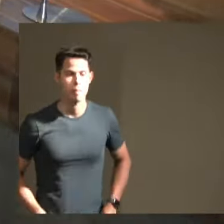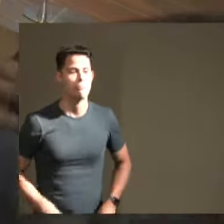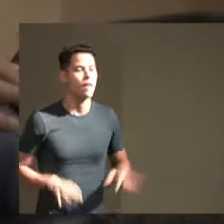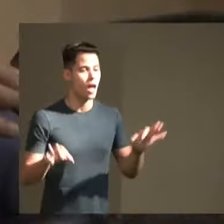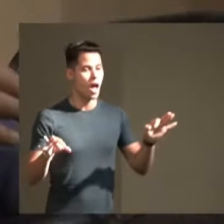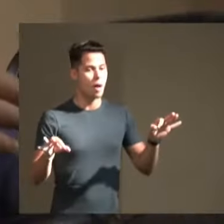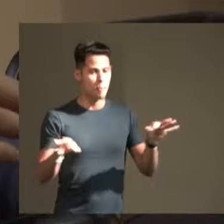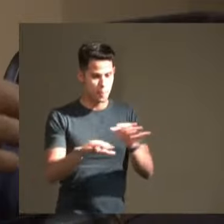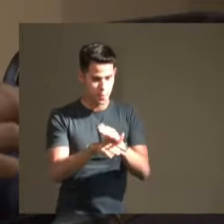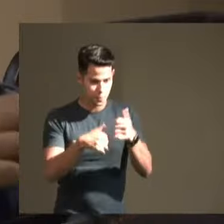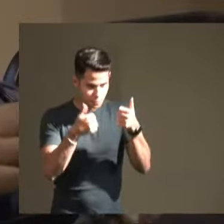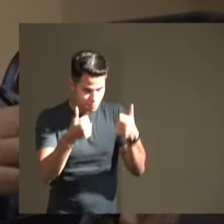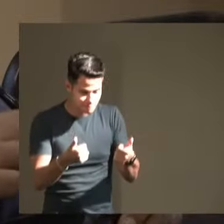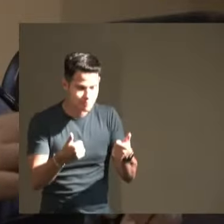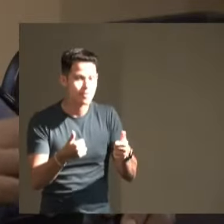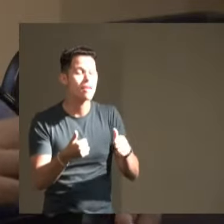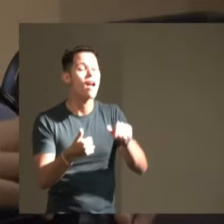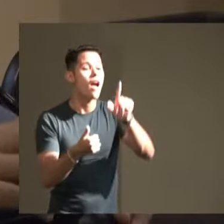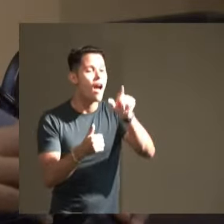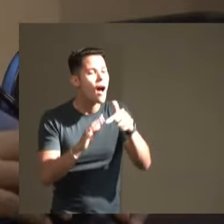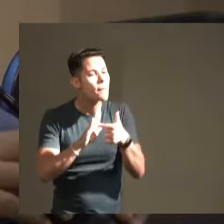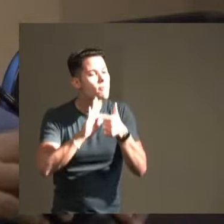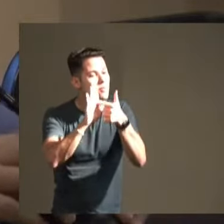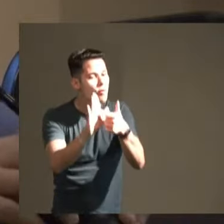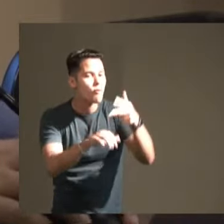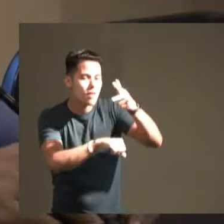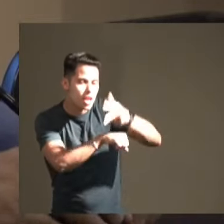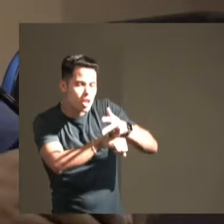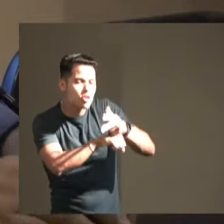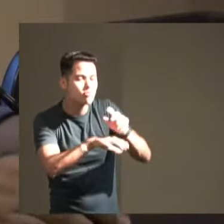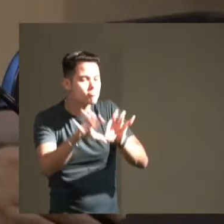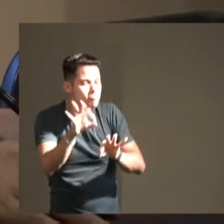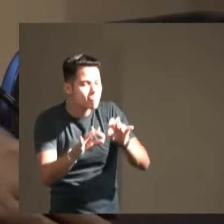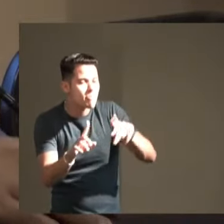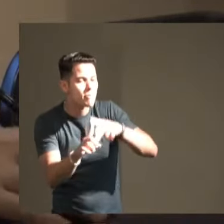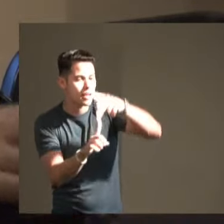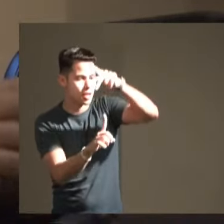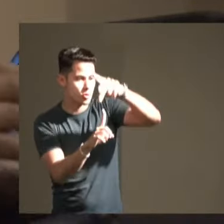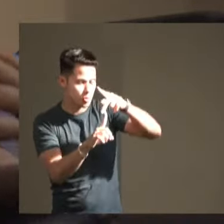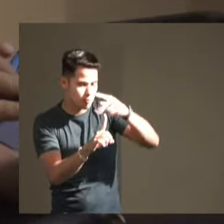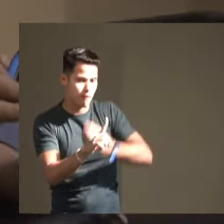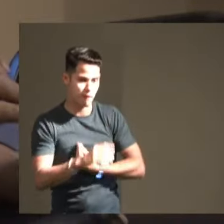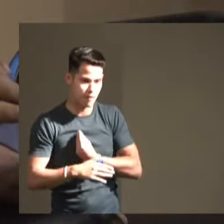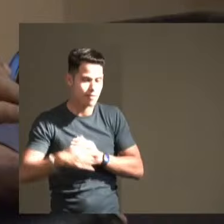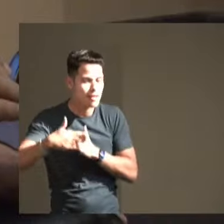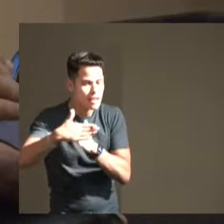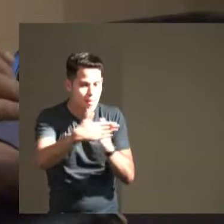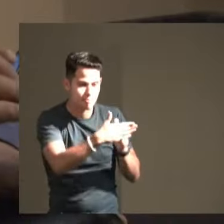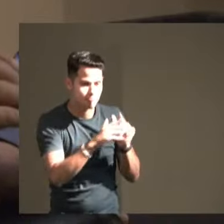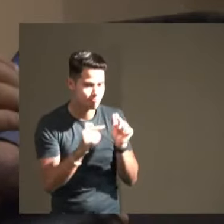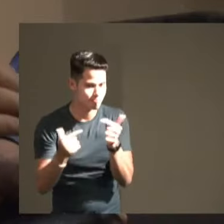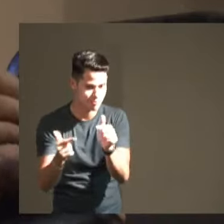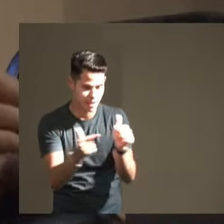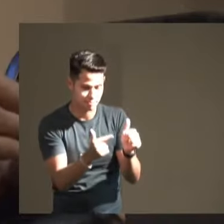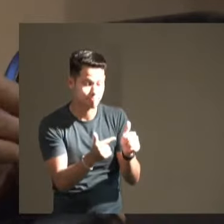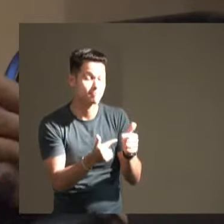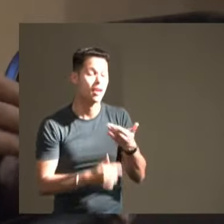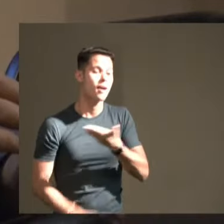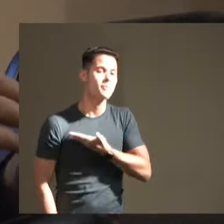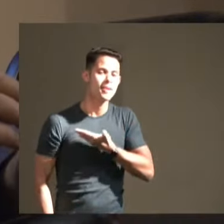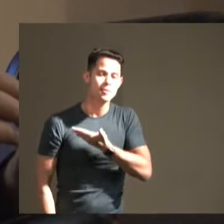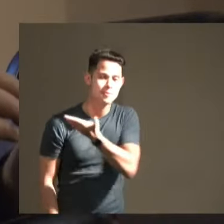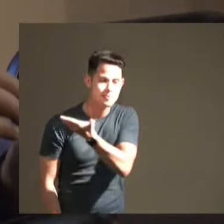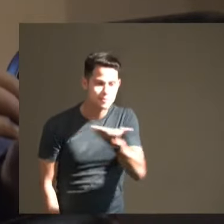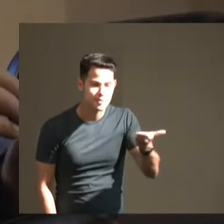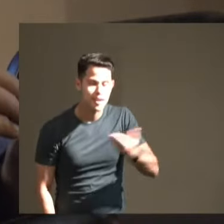Pronto. Aí a apresentação do vídeo institucional do Plano Viver Sem Limite. Meus amigos e minhas amigas, e